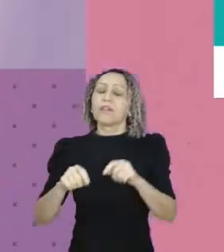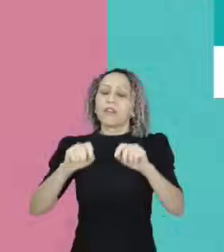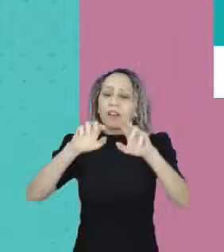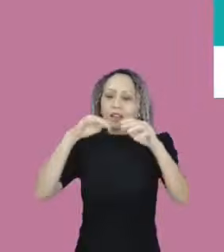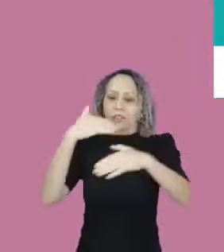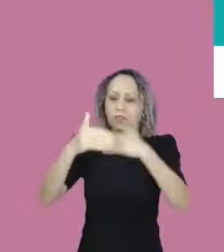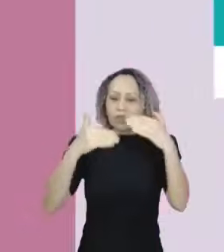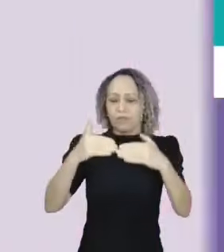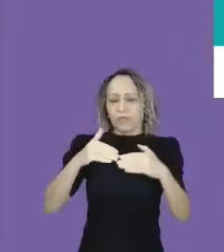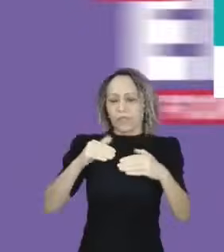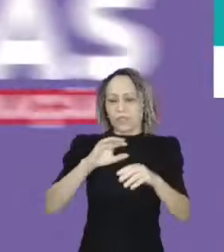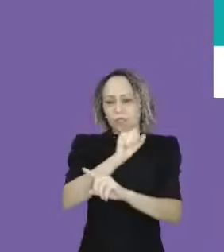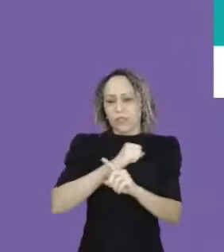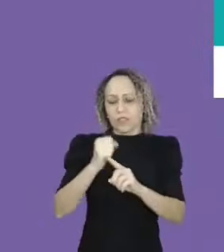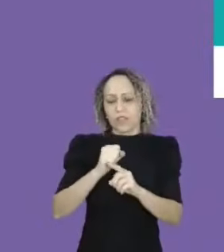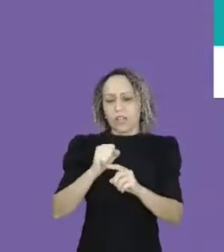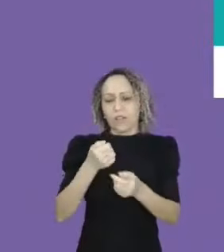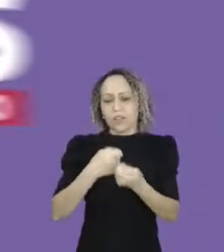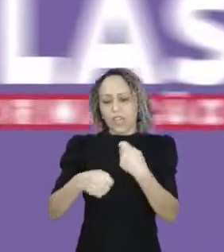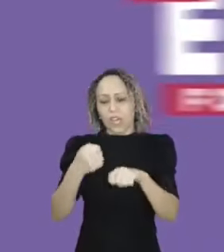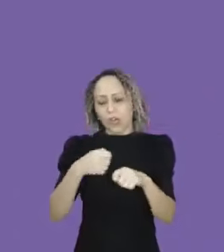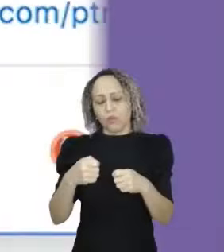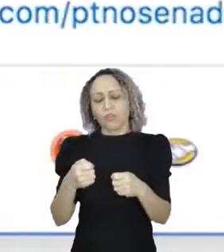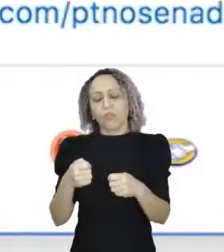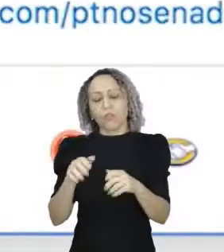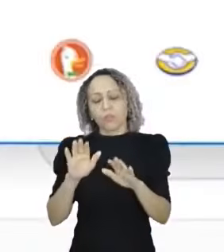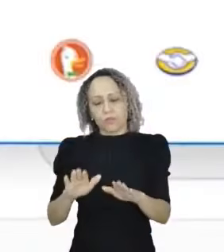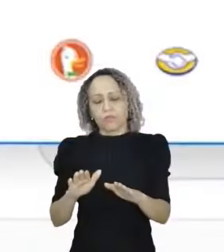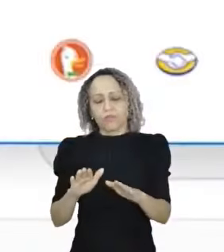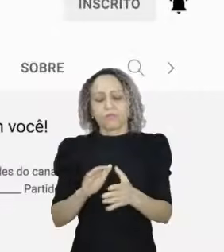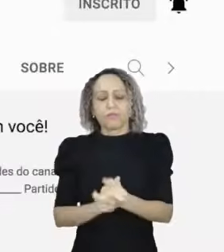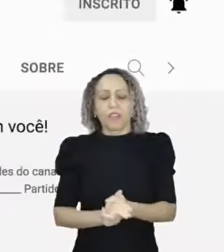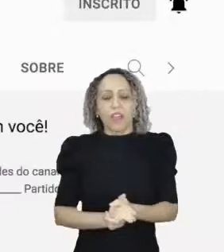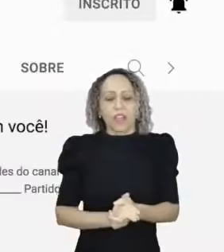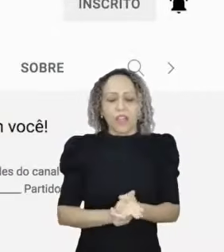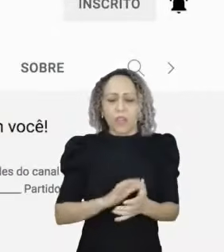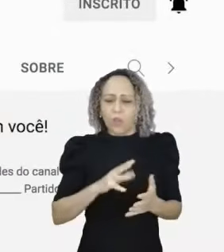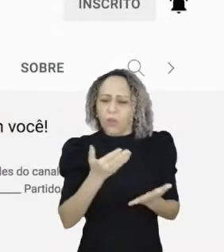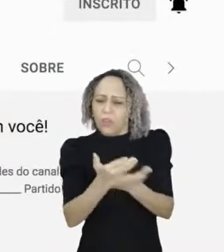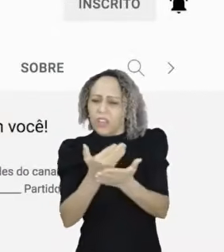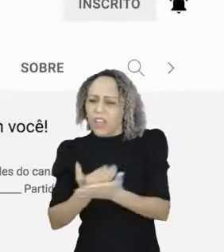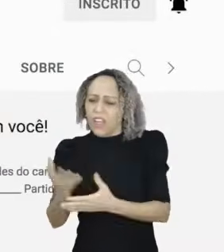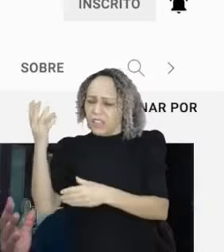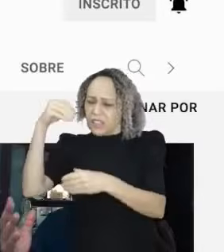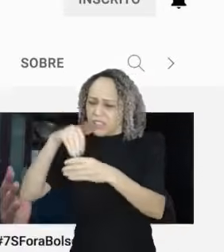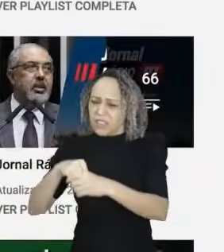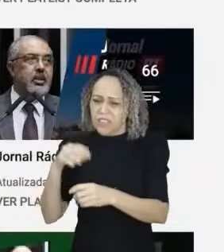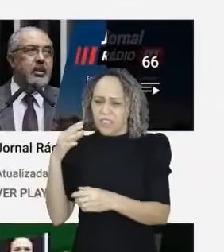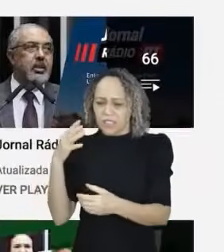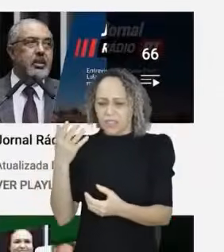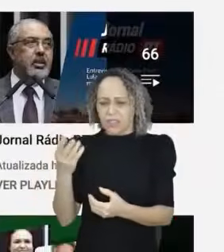perca! Todas as aulas estão disponíveis na playlist TV Elas por Elas Formação,